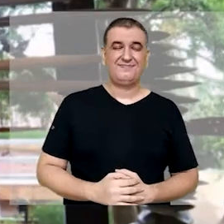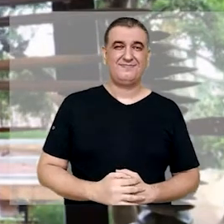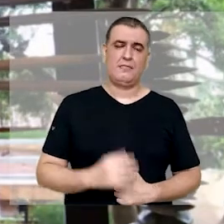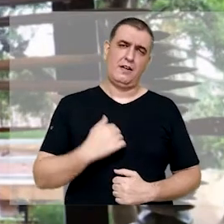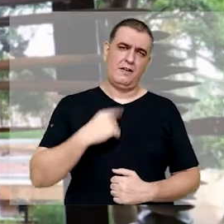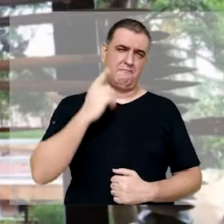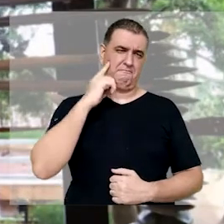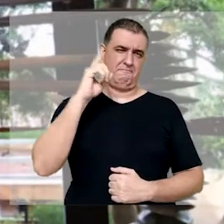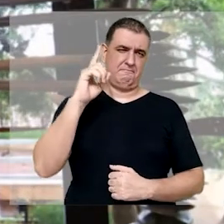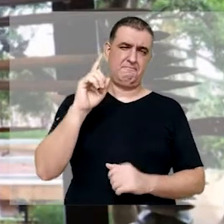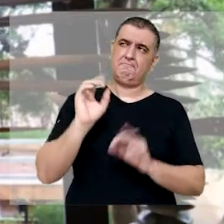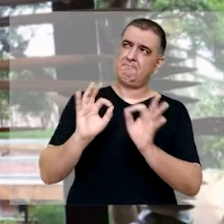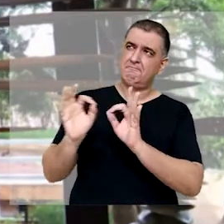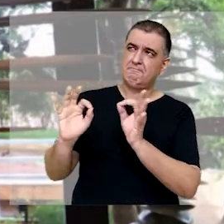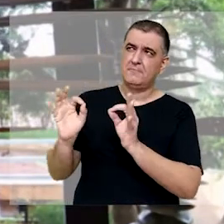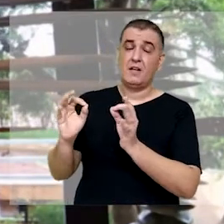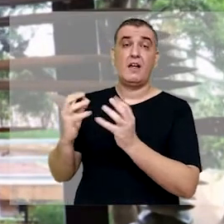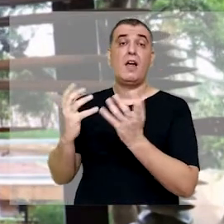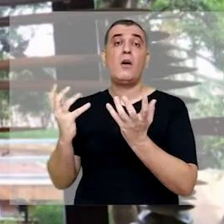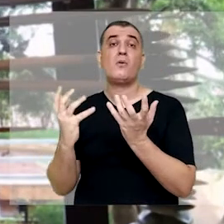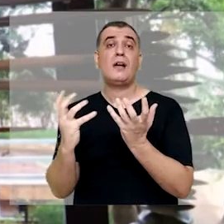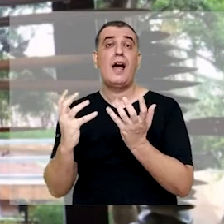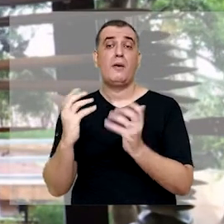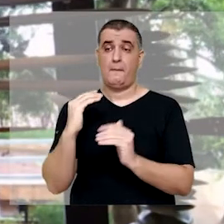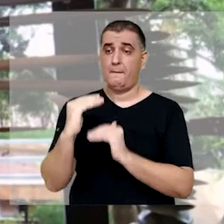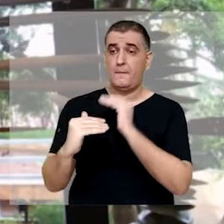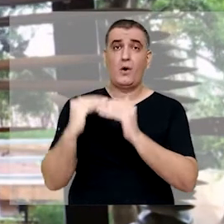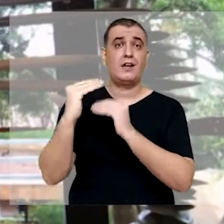que mais eu faço é me desafiar.